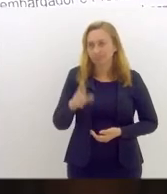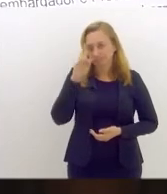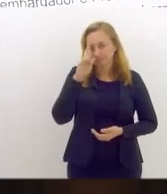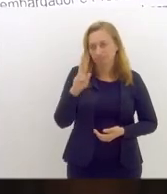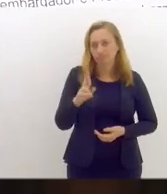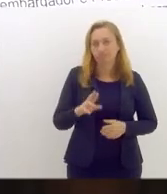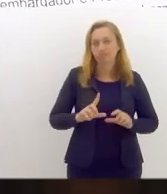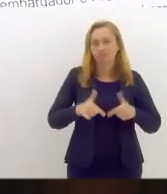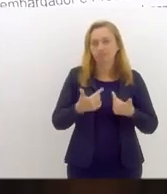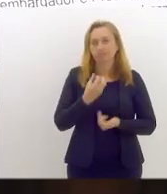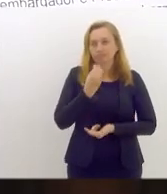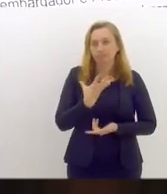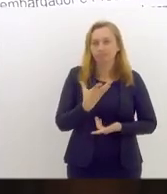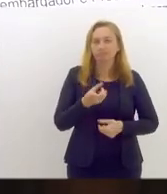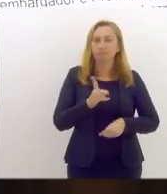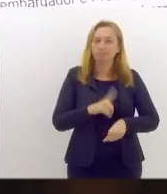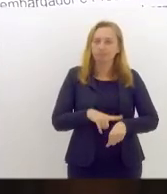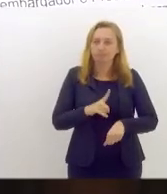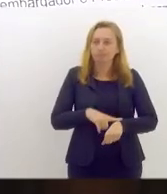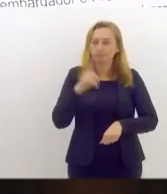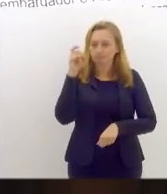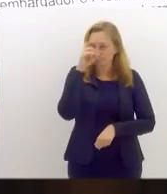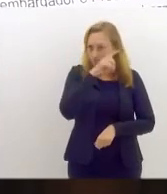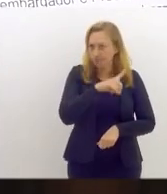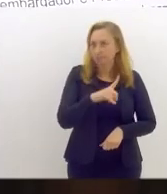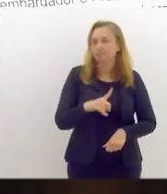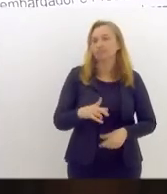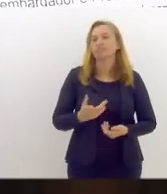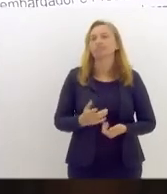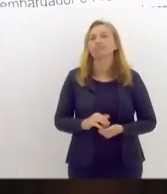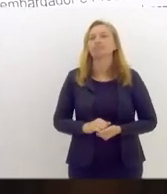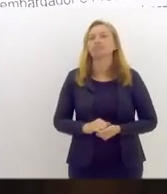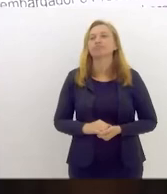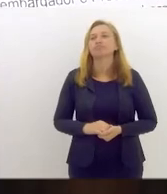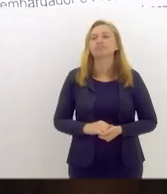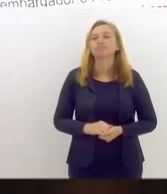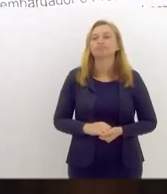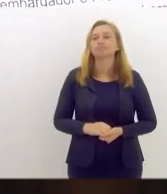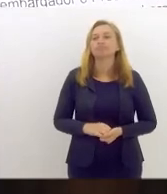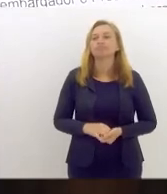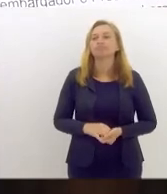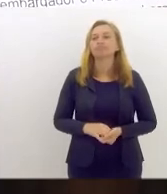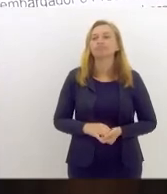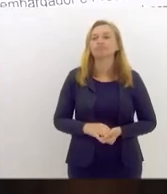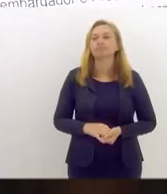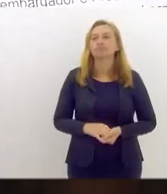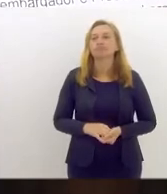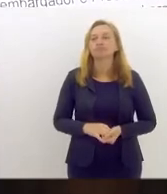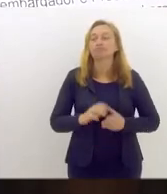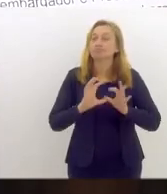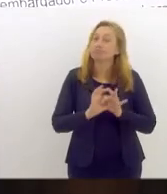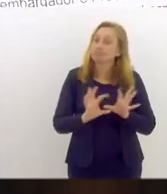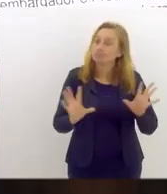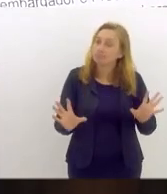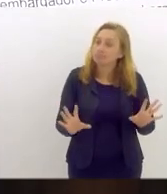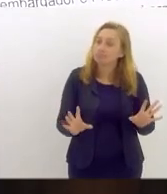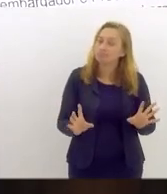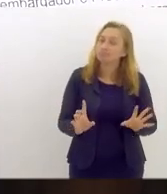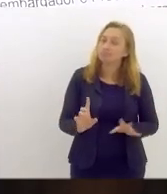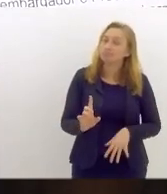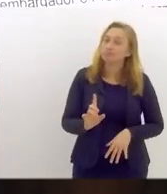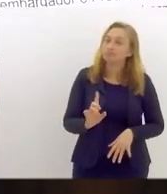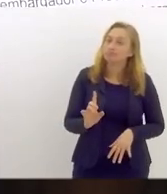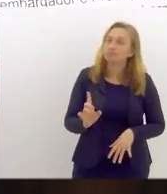se faz muito bem Então nesse momento de tempos estranhos aonde a gente Verifica que as liberdades não estão